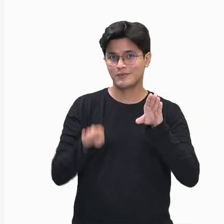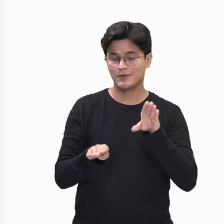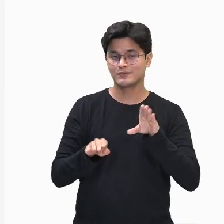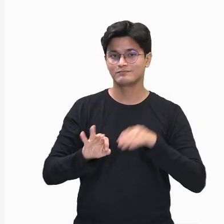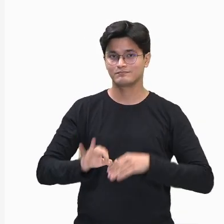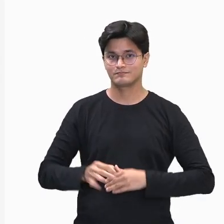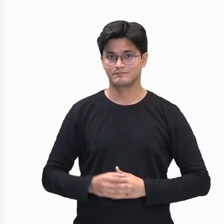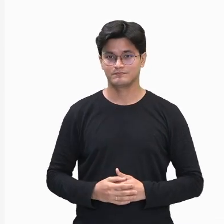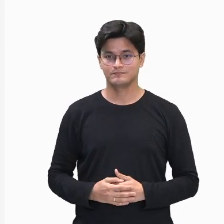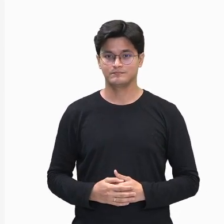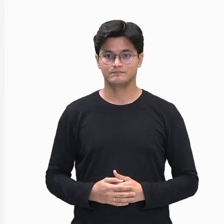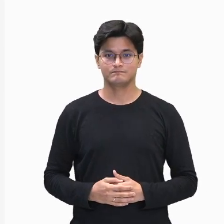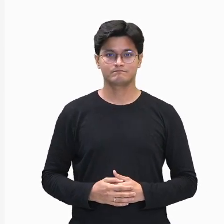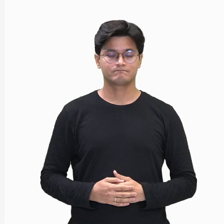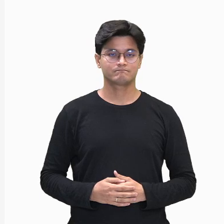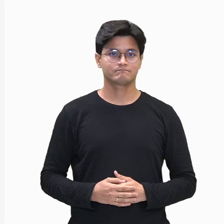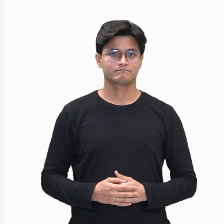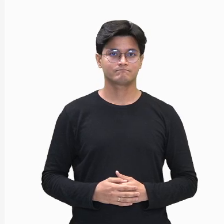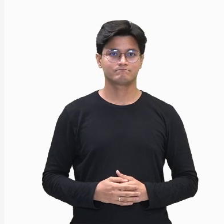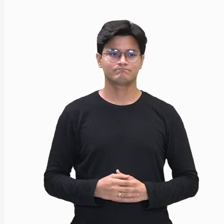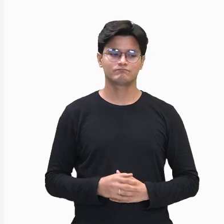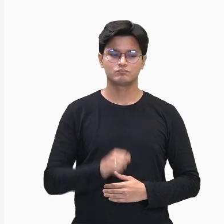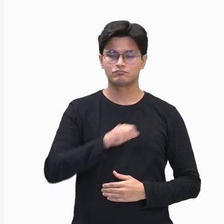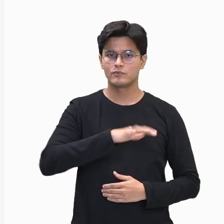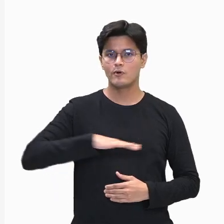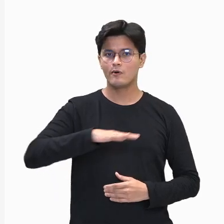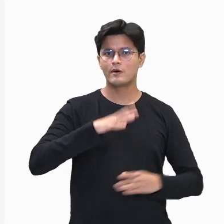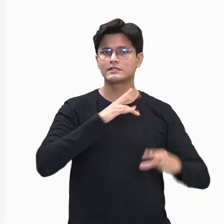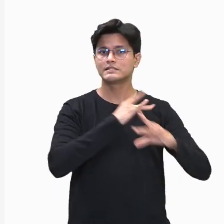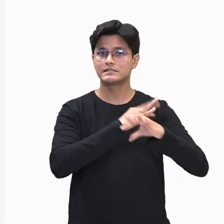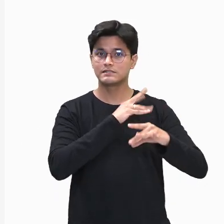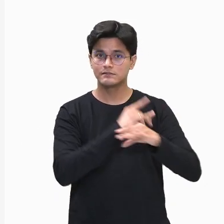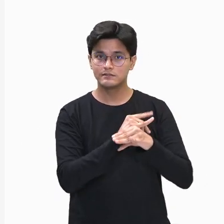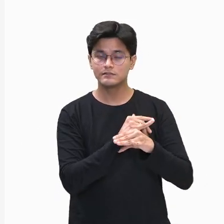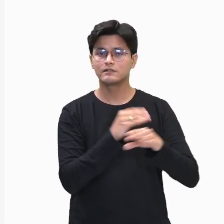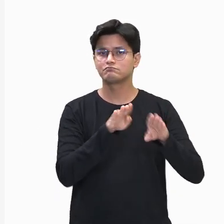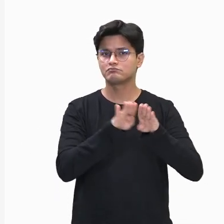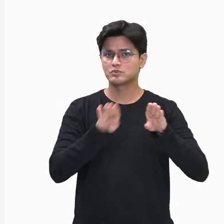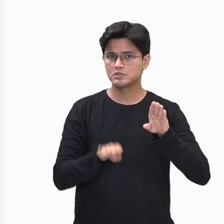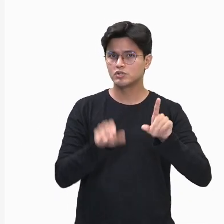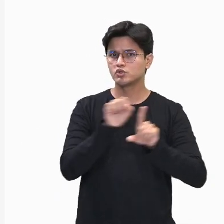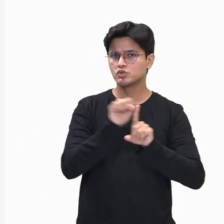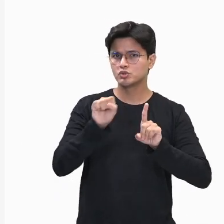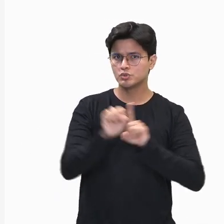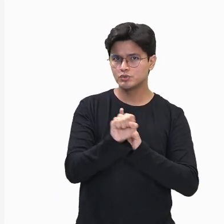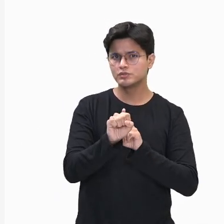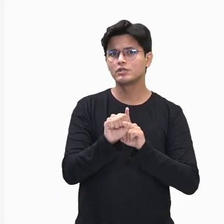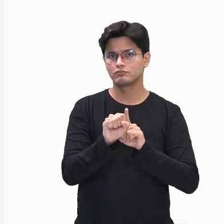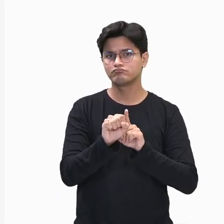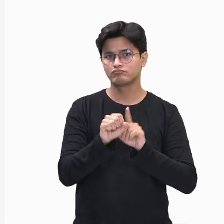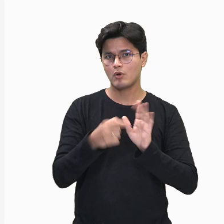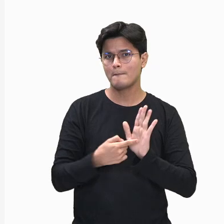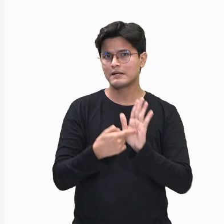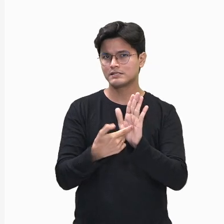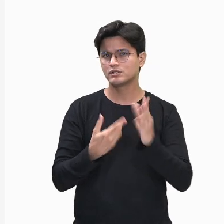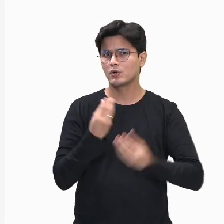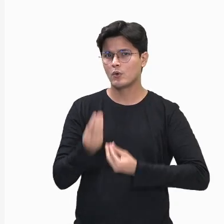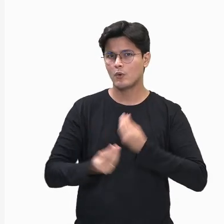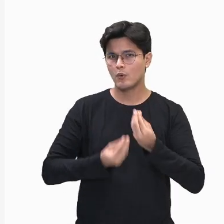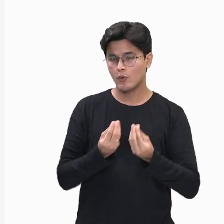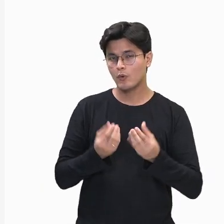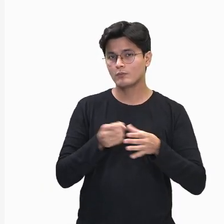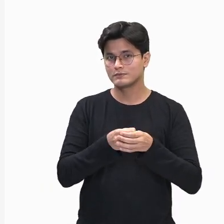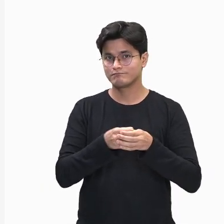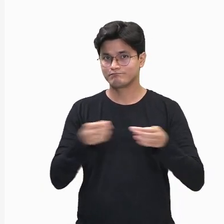comunidades. Nas cidades, as desigualdades sociais são evidentes na segregação espacial, onde